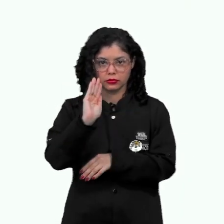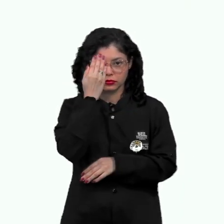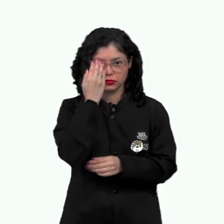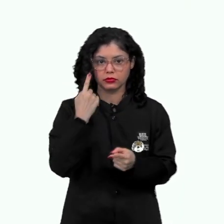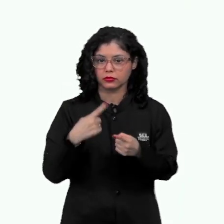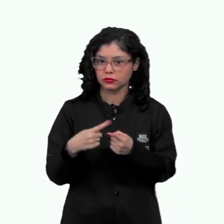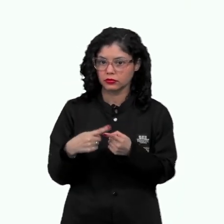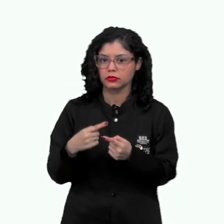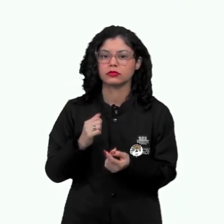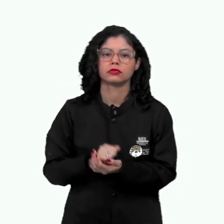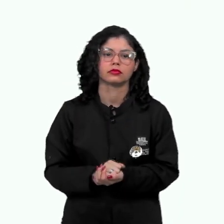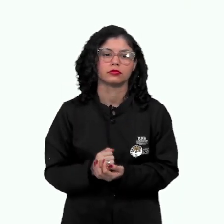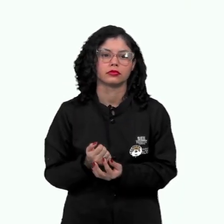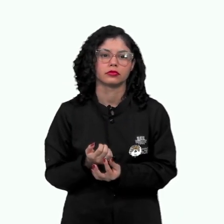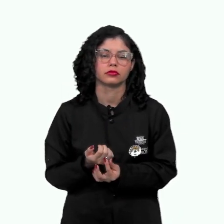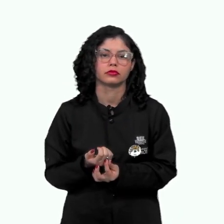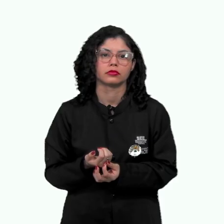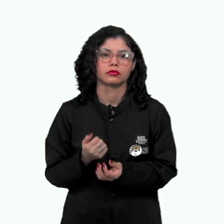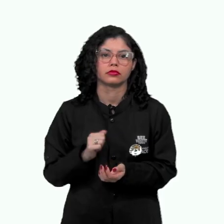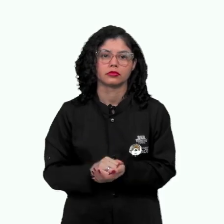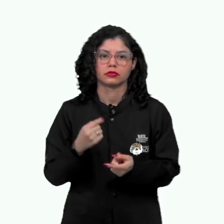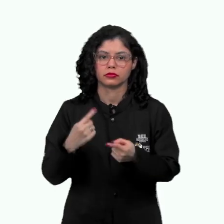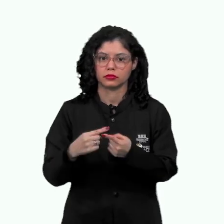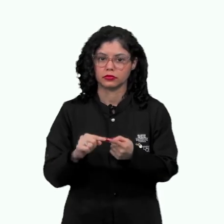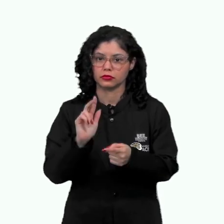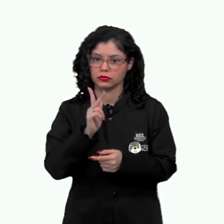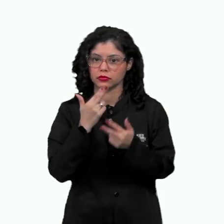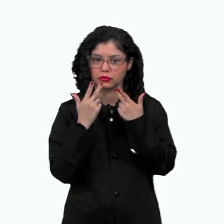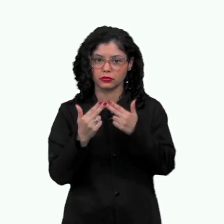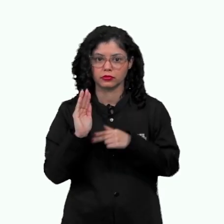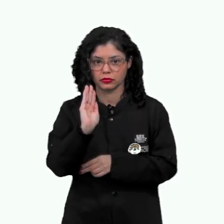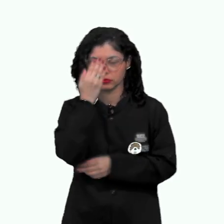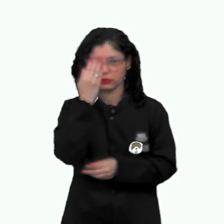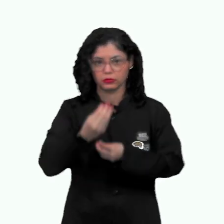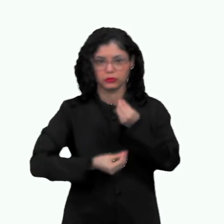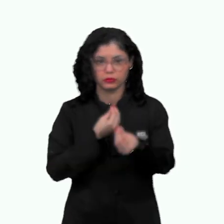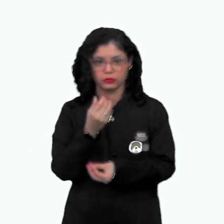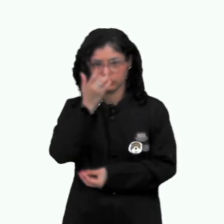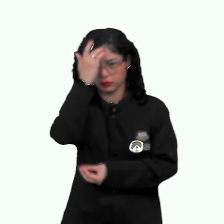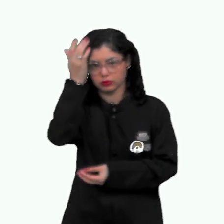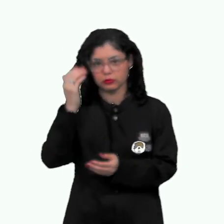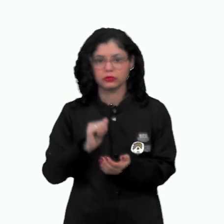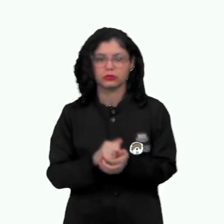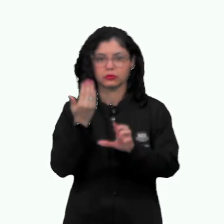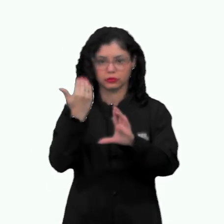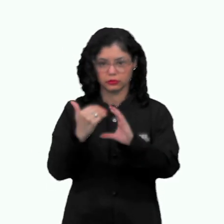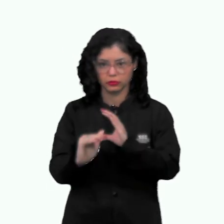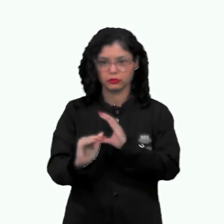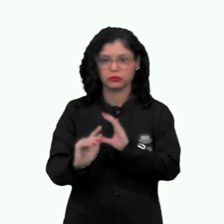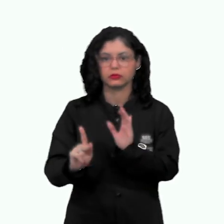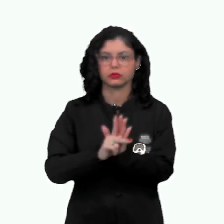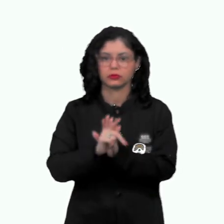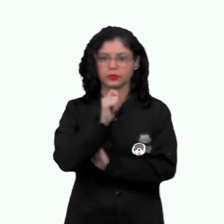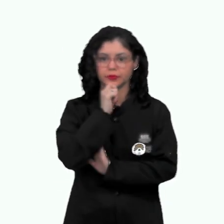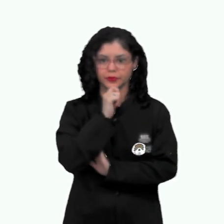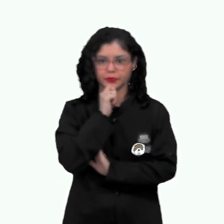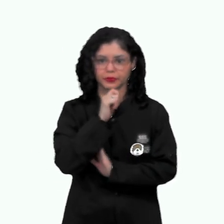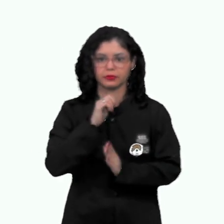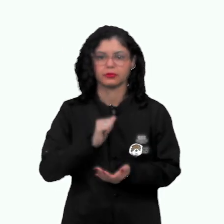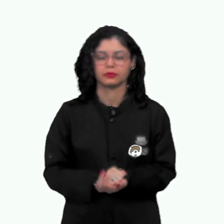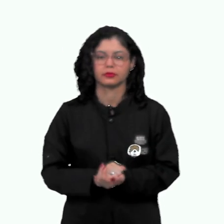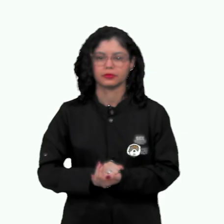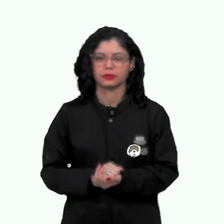Por quê? As fake news, elas são notícias falsas, com facilidade de publicação, e elas